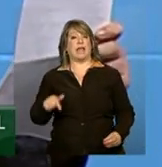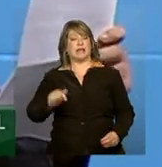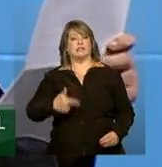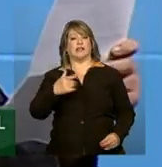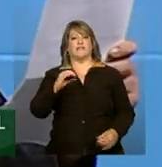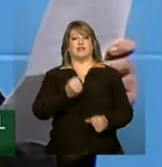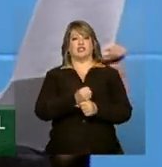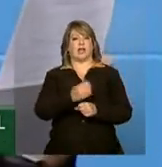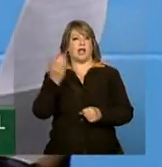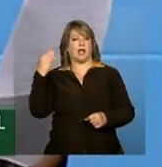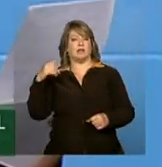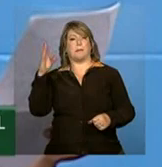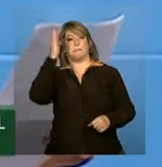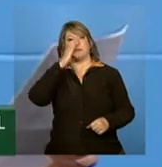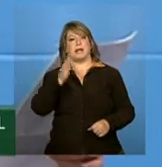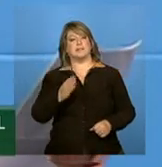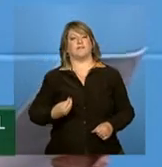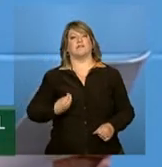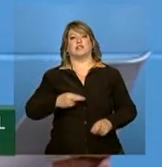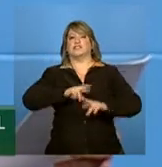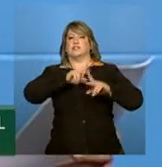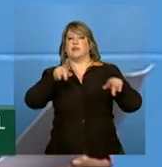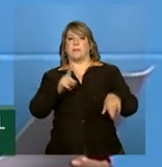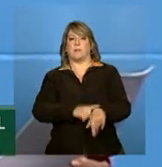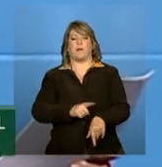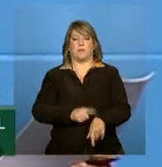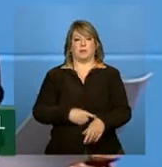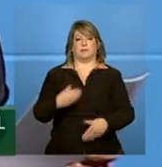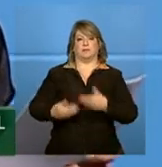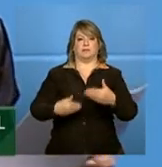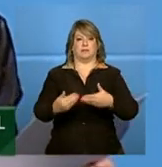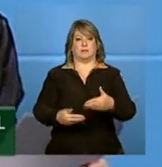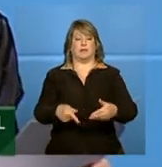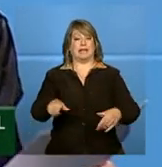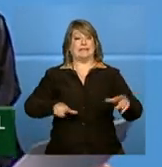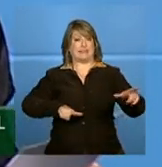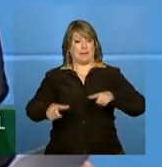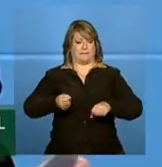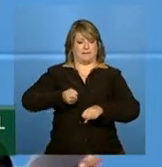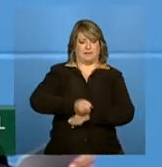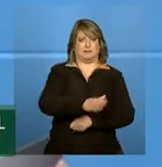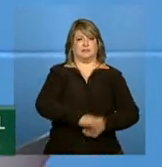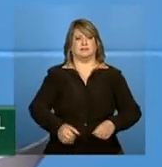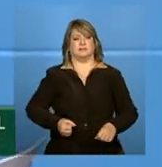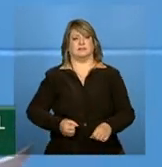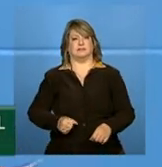momentos do ponto de vista econômico. O trabalho infantil foi reduzido tanto em períodos de